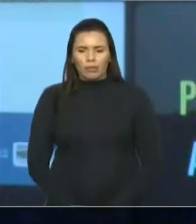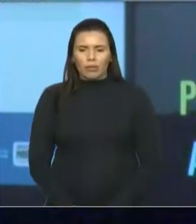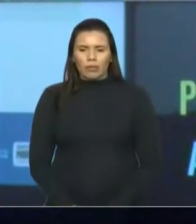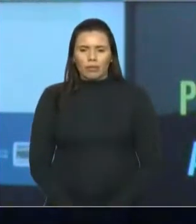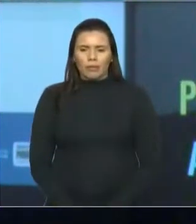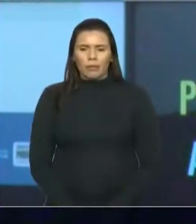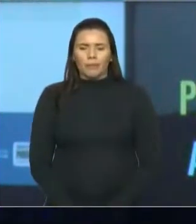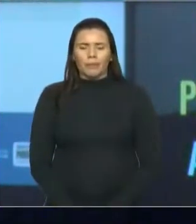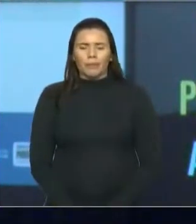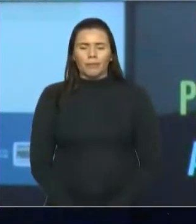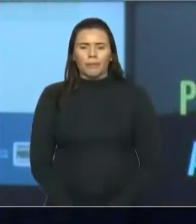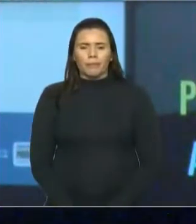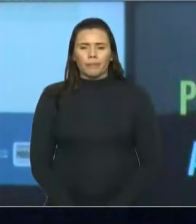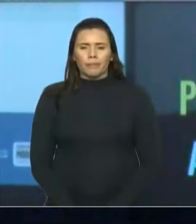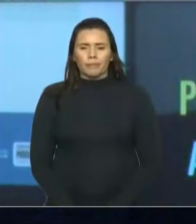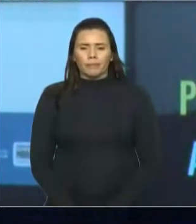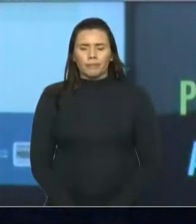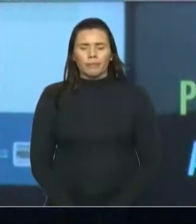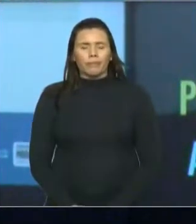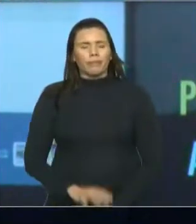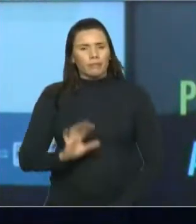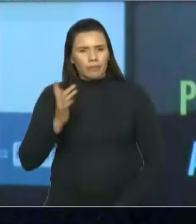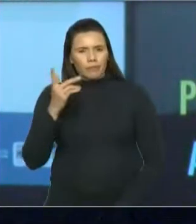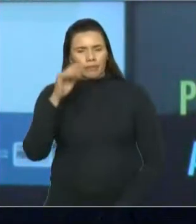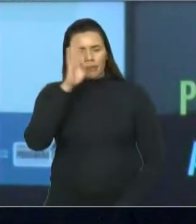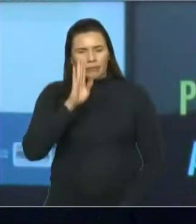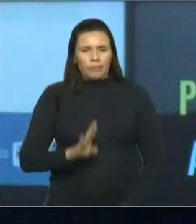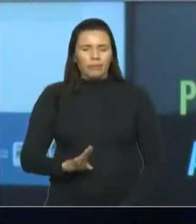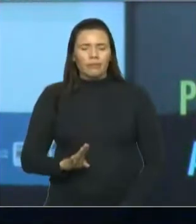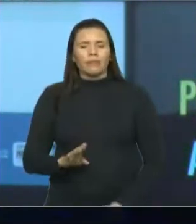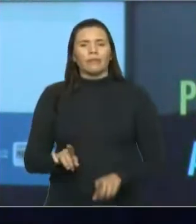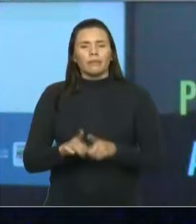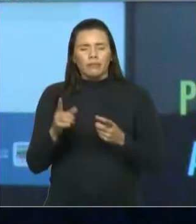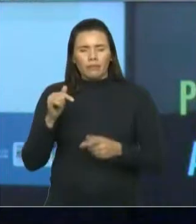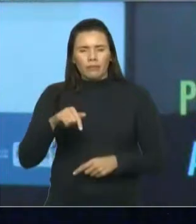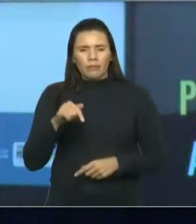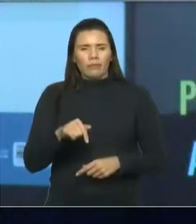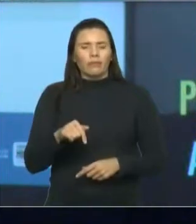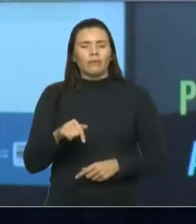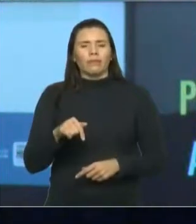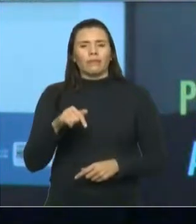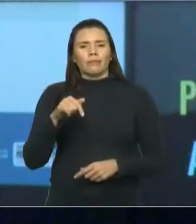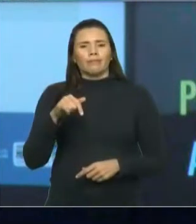semelhante ao que acontece no Maranhão. A gente tem 13%